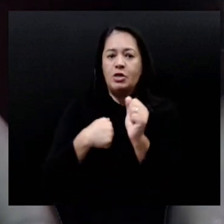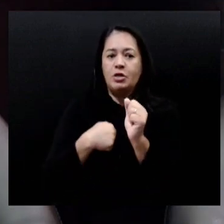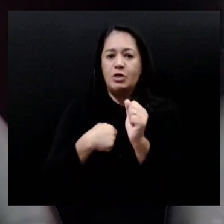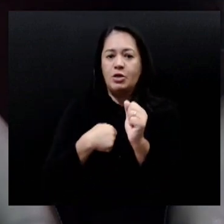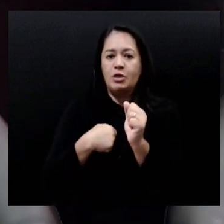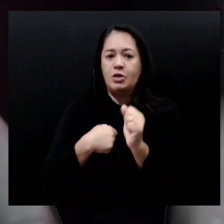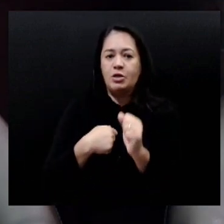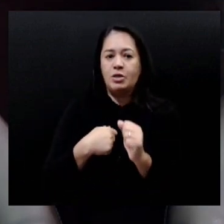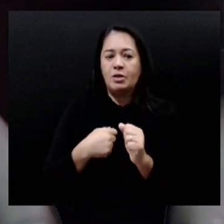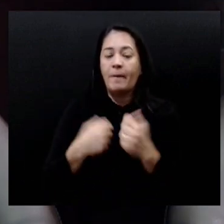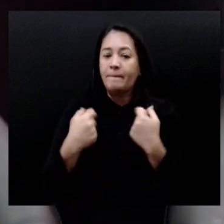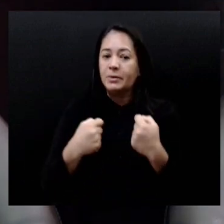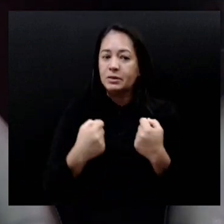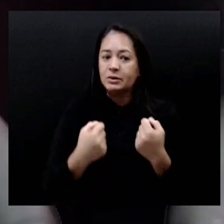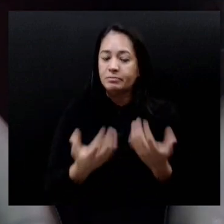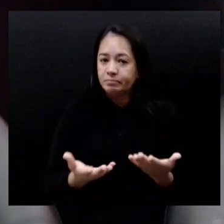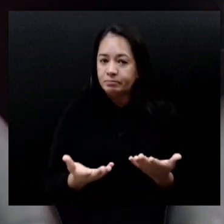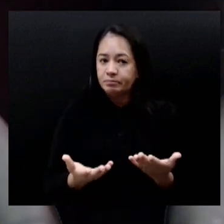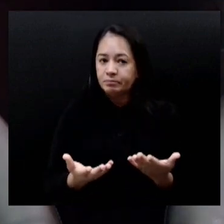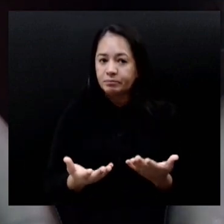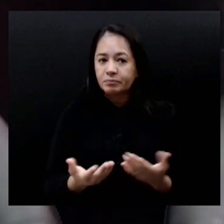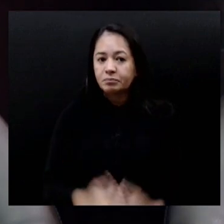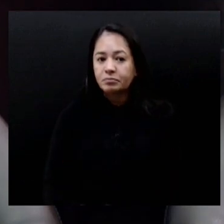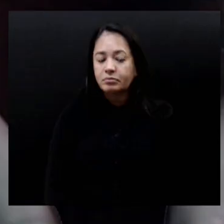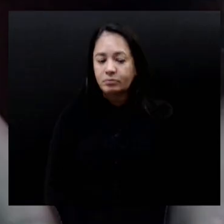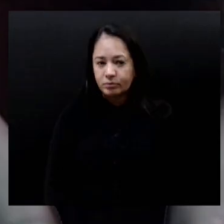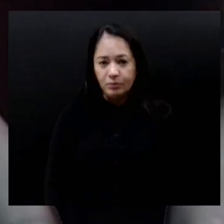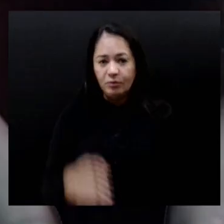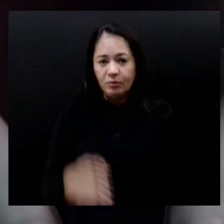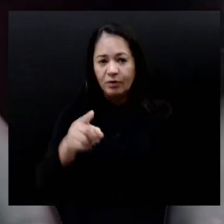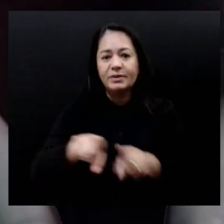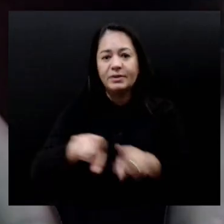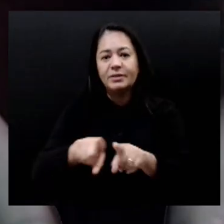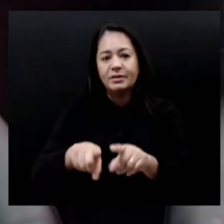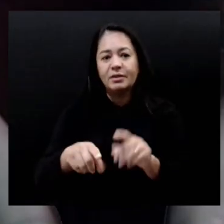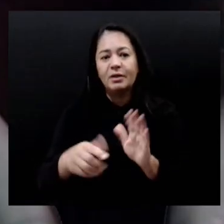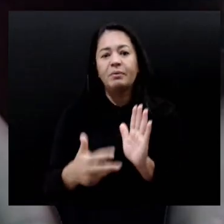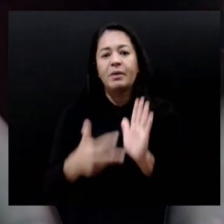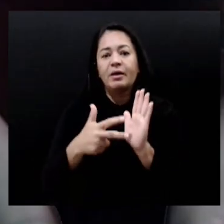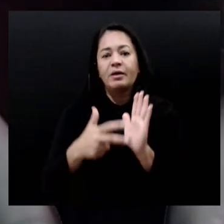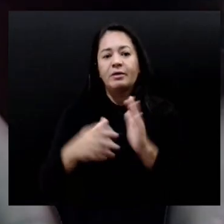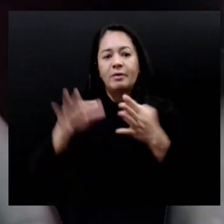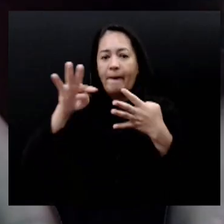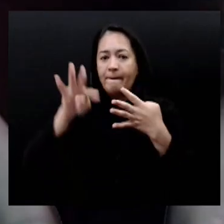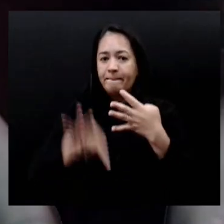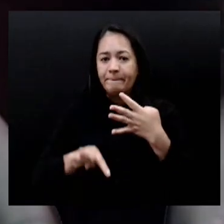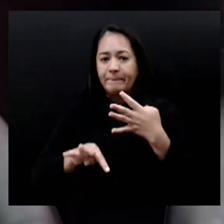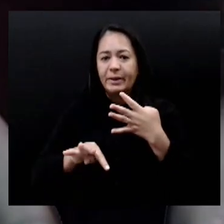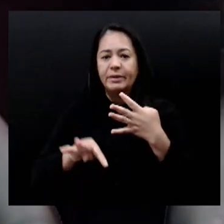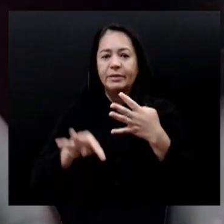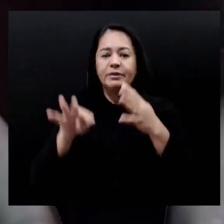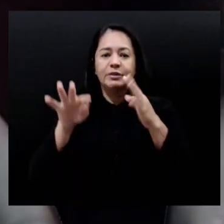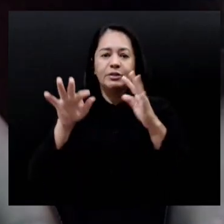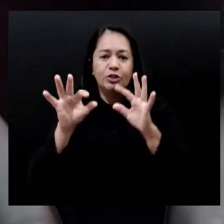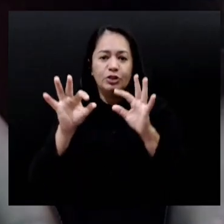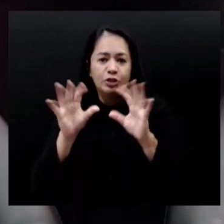injusto. Você também vai ter a pena diminuída sempre, tá? Então são causas que sempre diminuem a